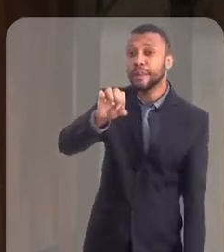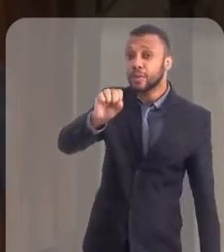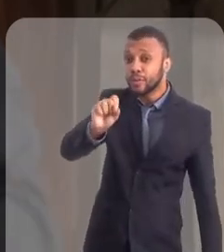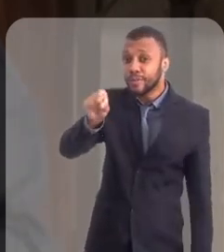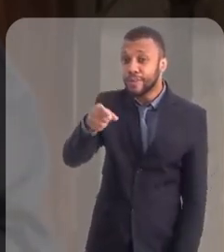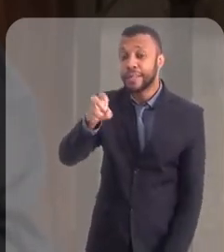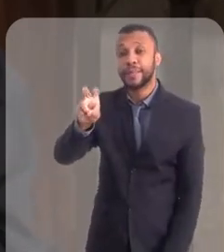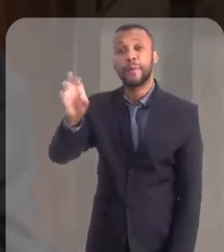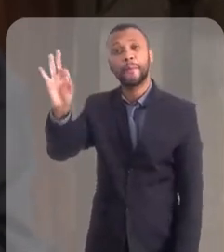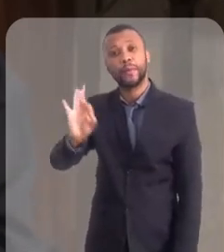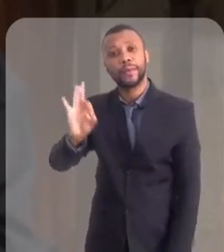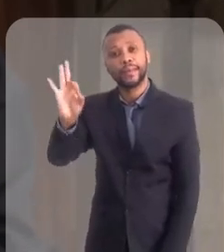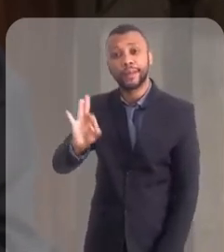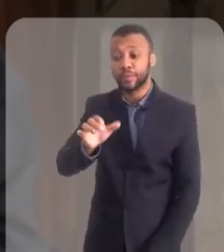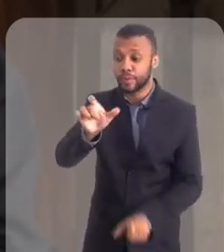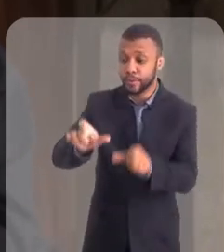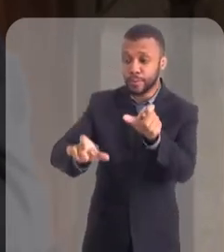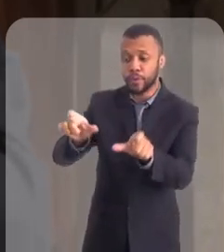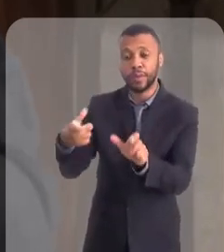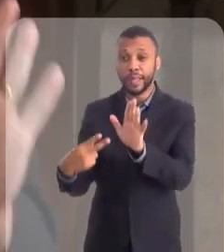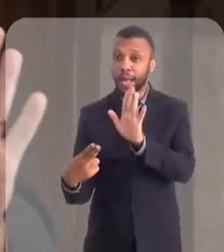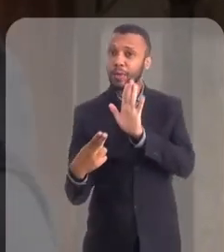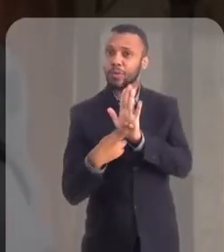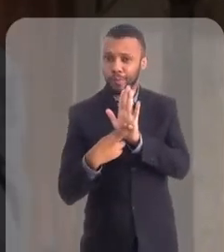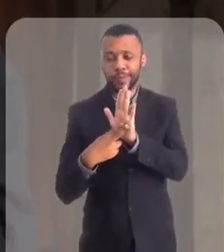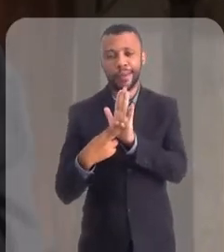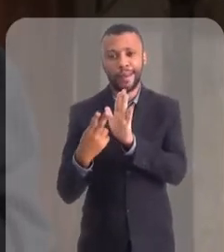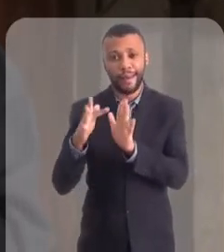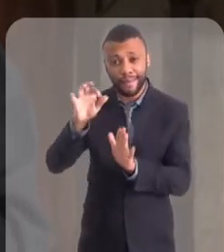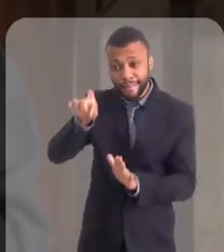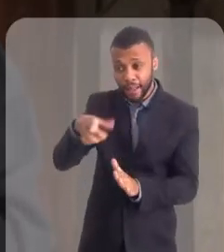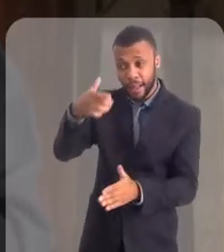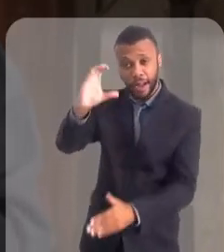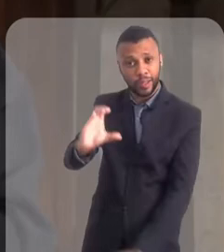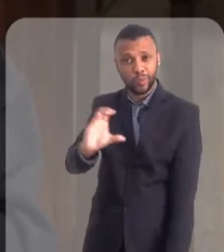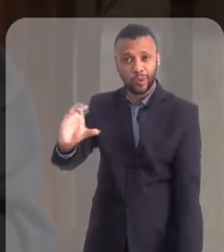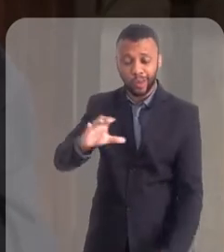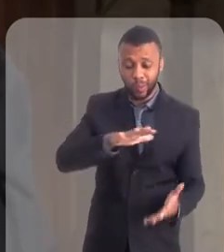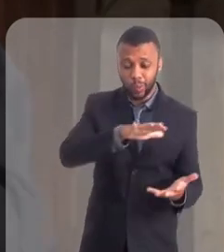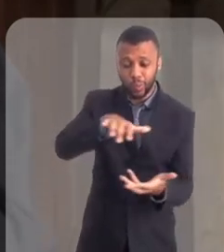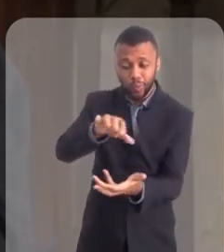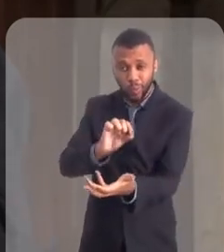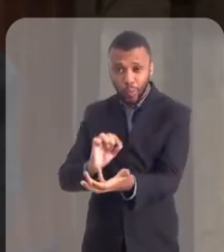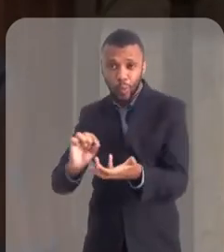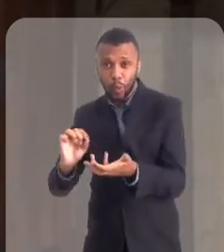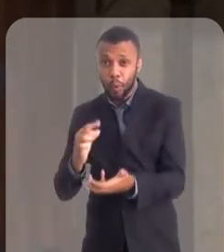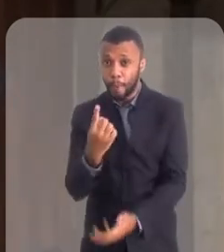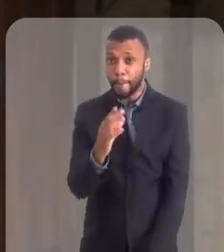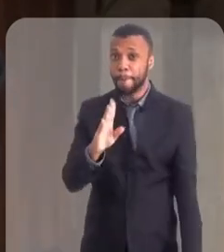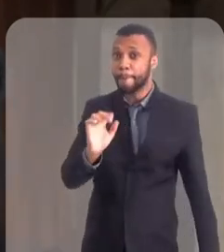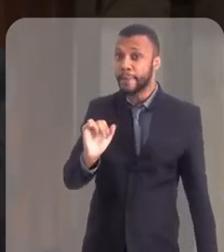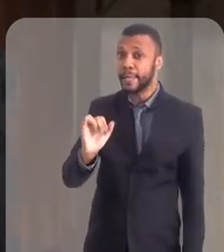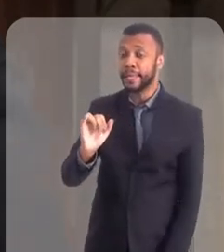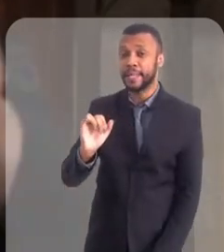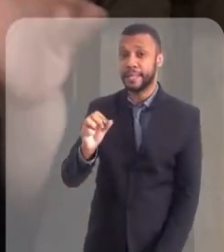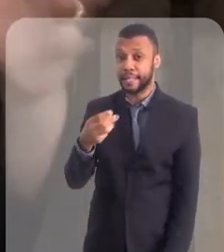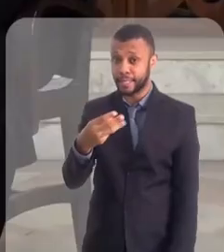98,5% dos fiéis católicos no mundo. Então, são 1 bilhão e 300 milhões de fiéis católicos no mundo. Desse 1 bilhão e 300